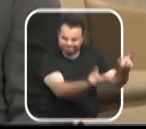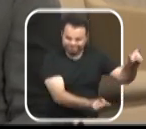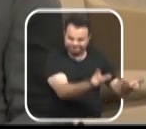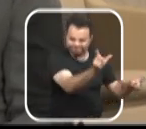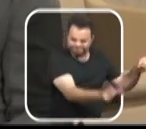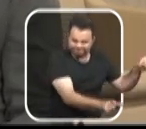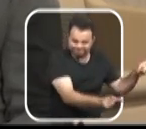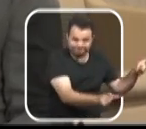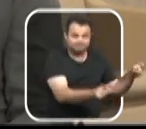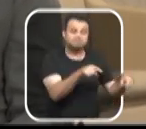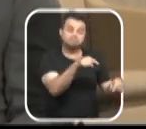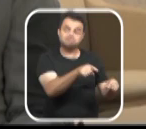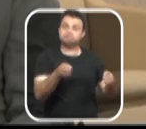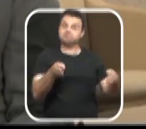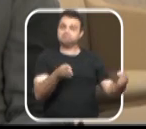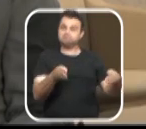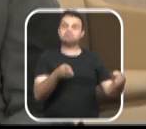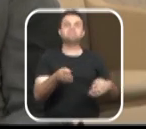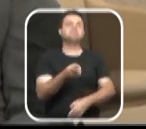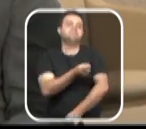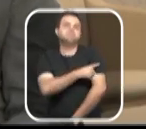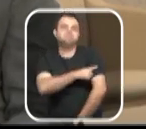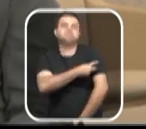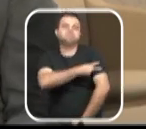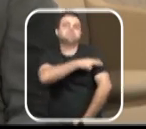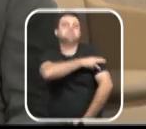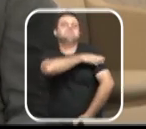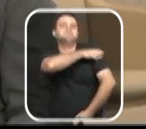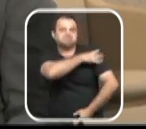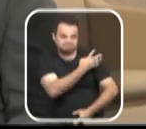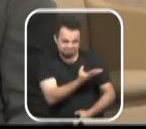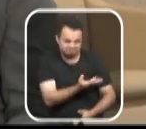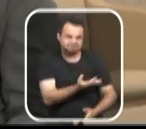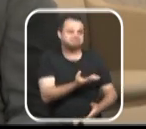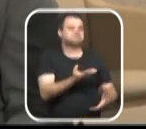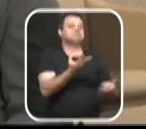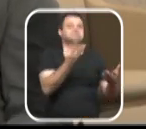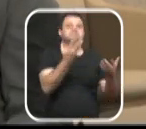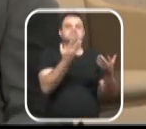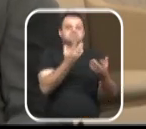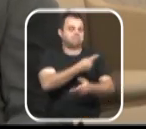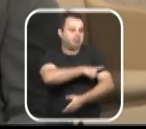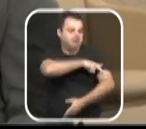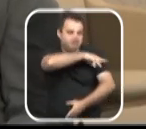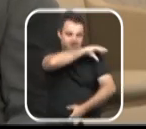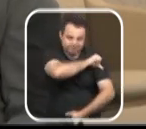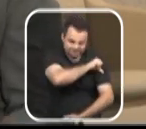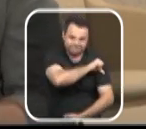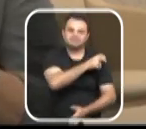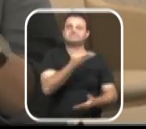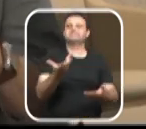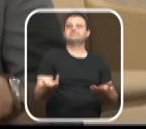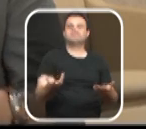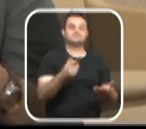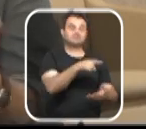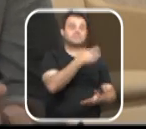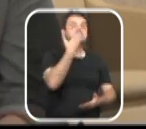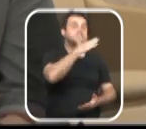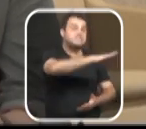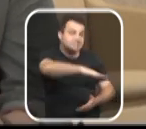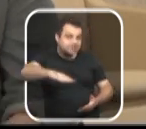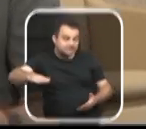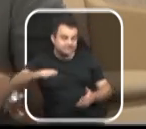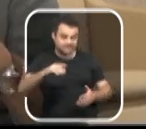da educação infantil, as séries iniciais do ensino fundamental, né, essa criança, esse indivíduo tem que ser